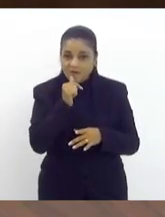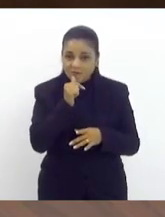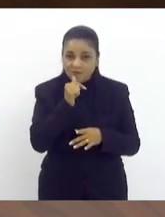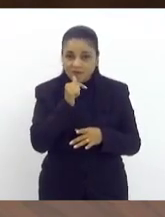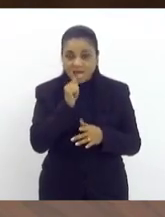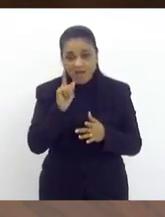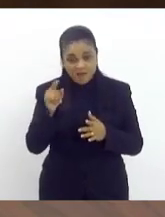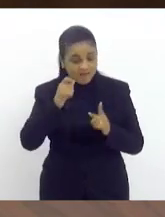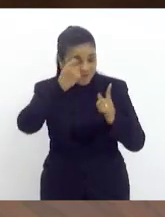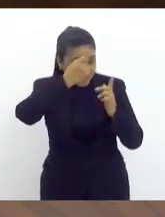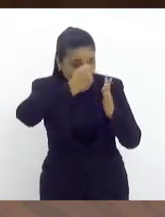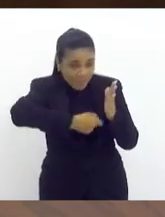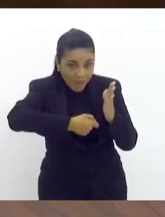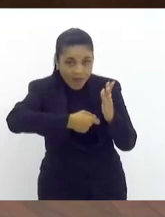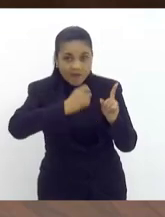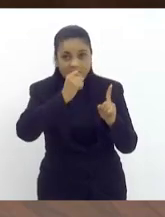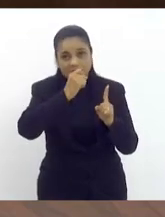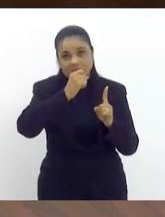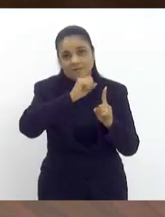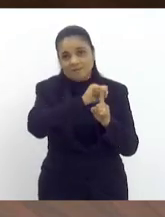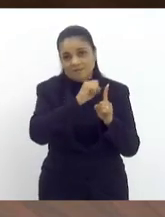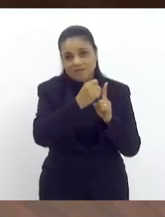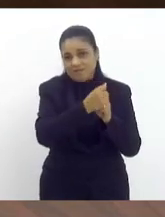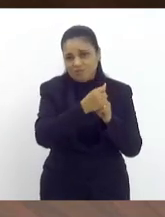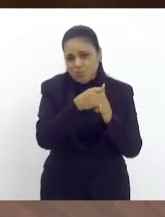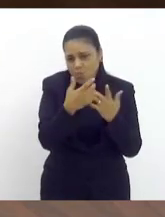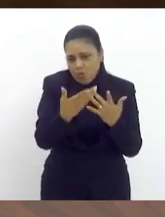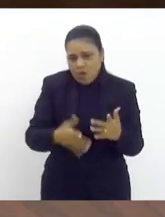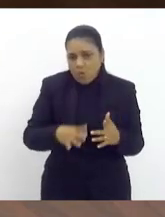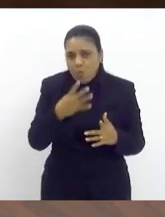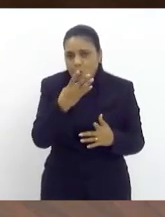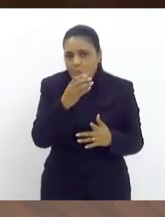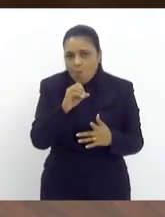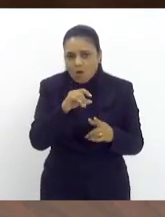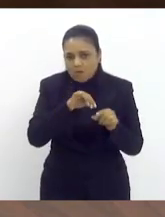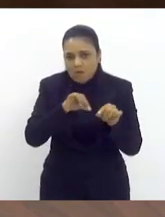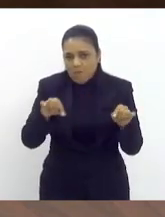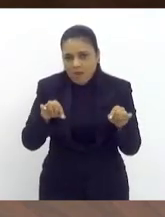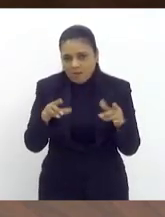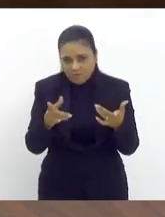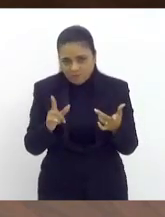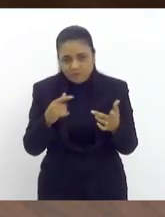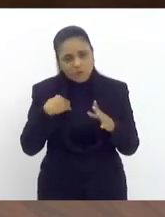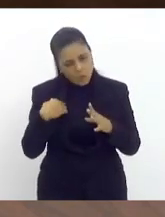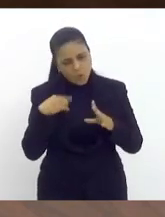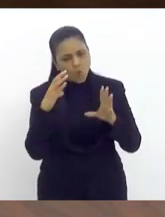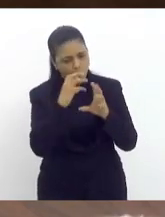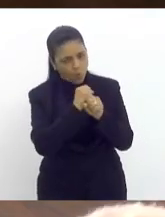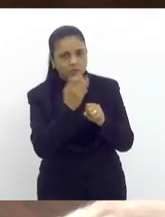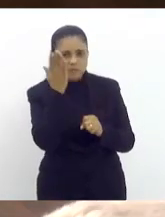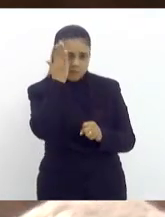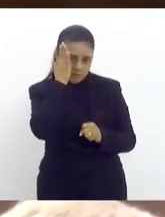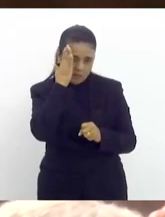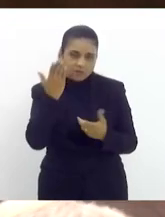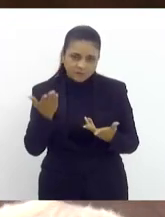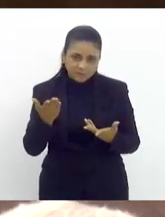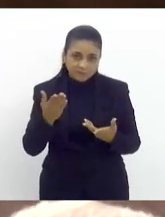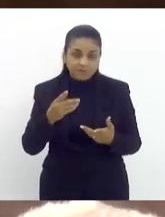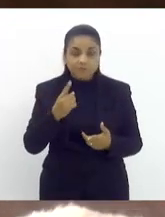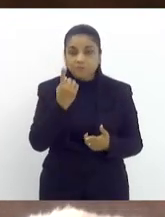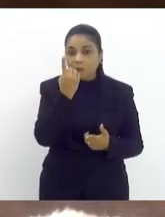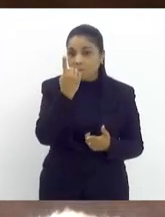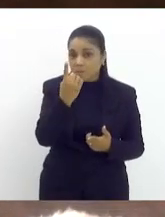Ninguém quer que gaste 40 metros cúbicos. E eu também sei fazer conta, senhora presidente, que